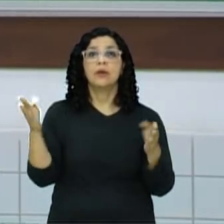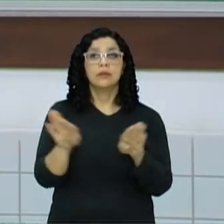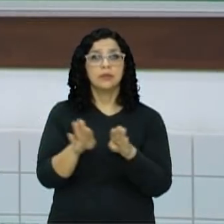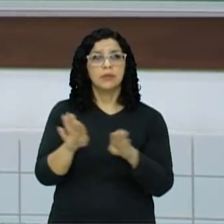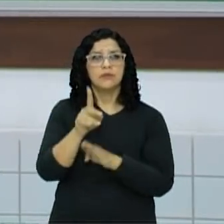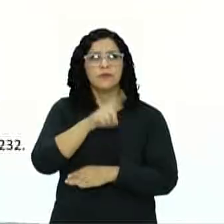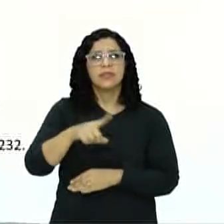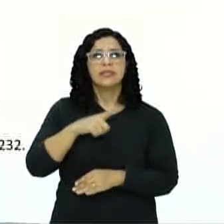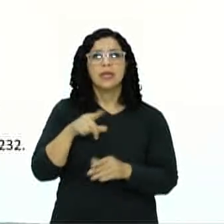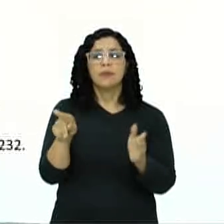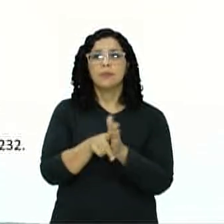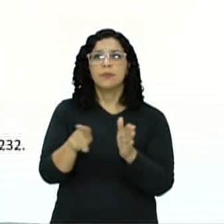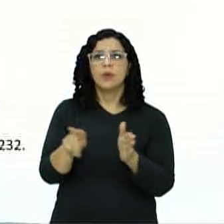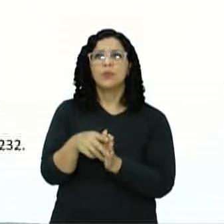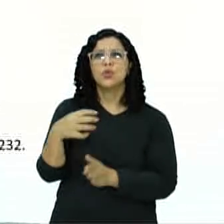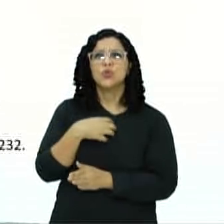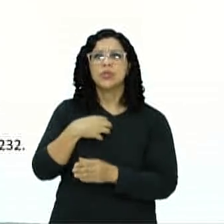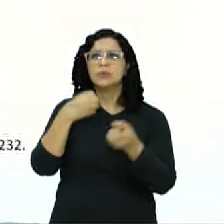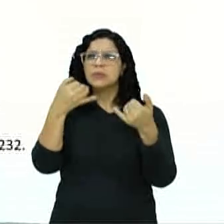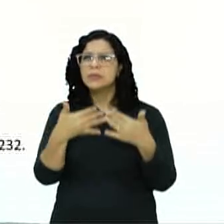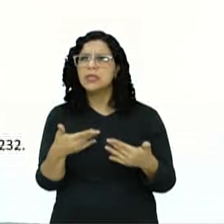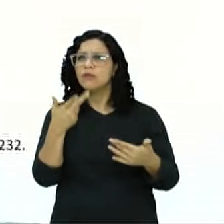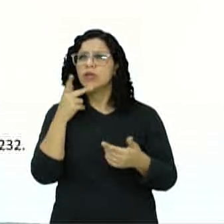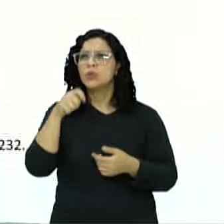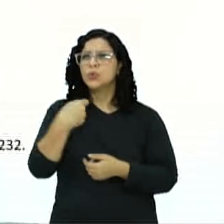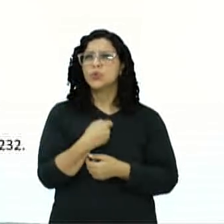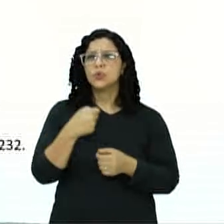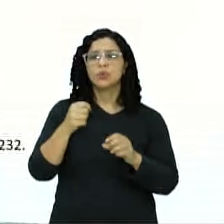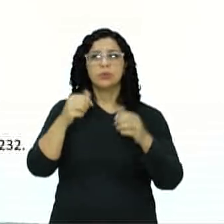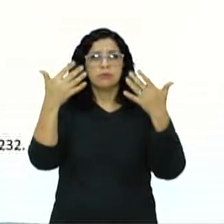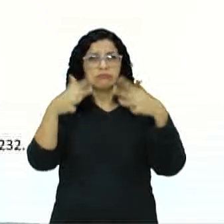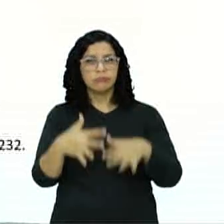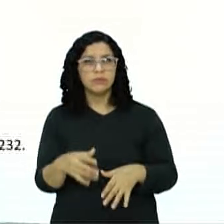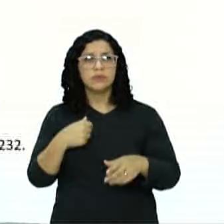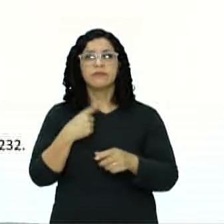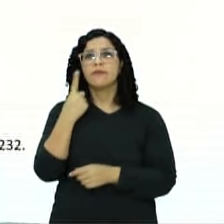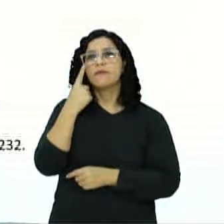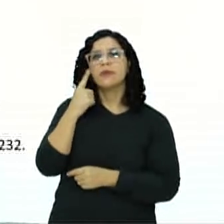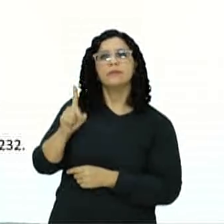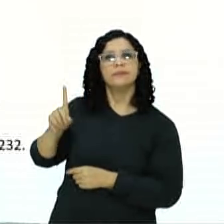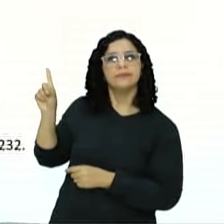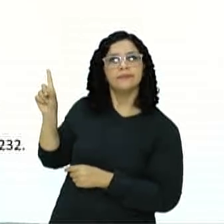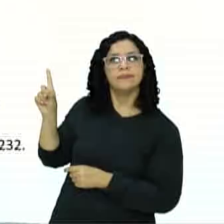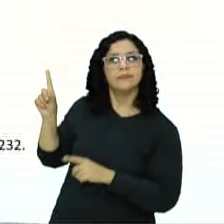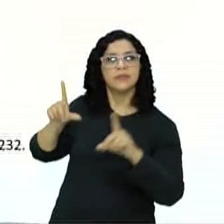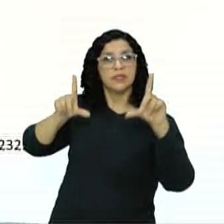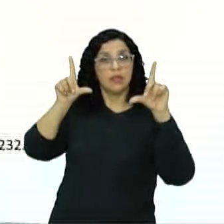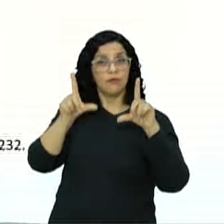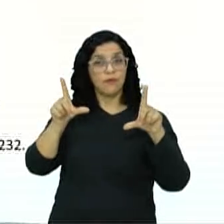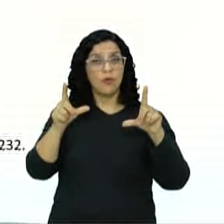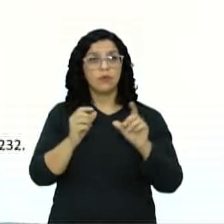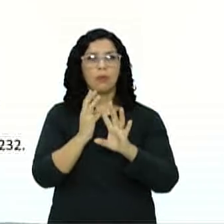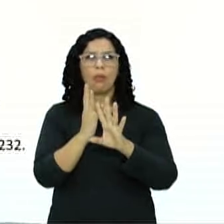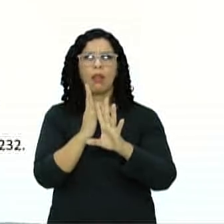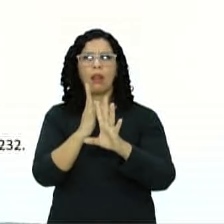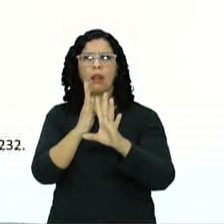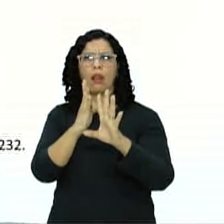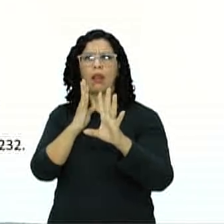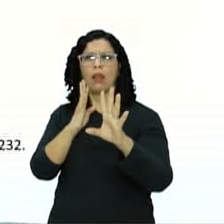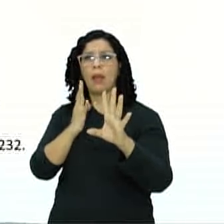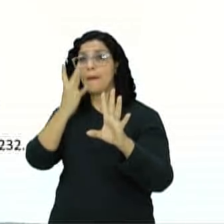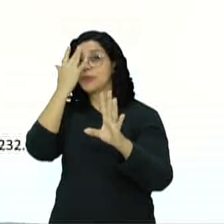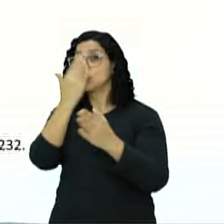Aqui você tem então falando dessas crises, então você tem uma foto que mostra uma fila de